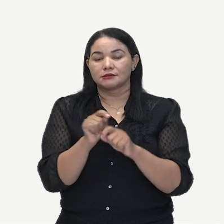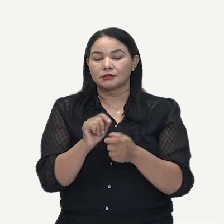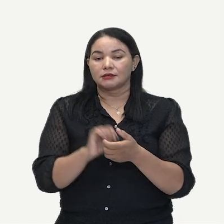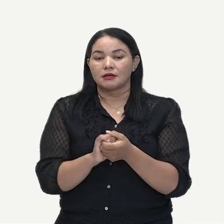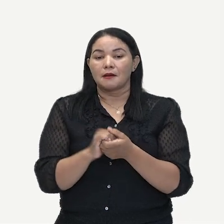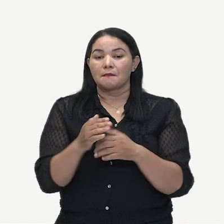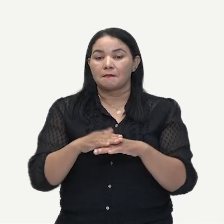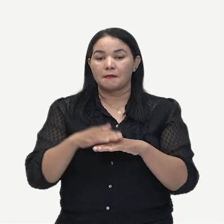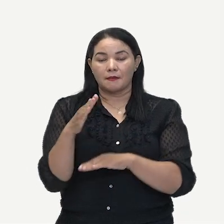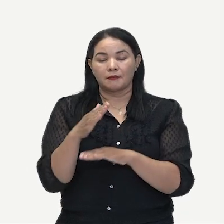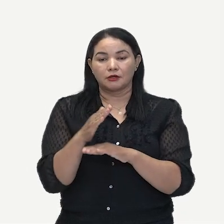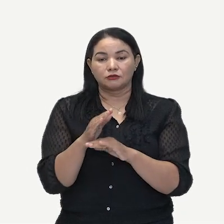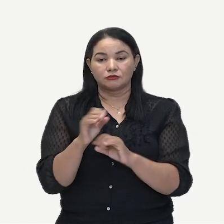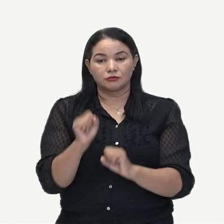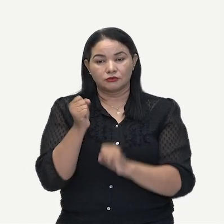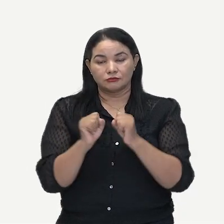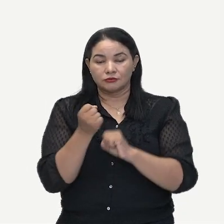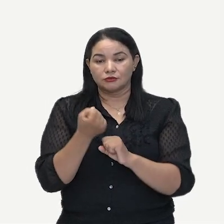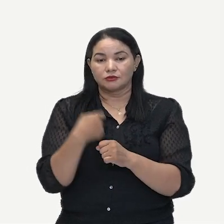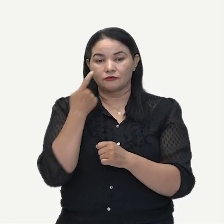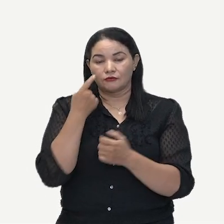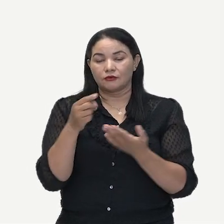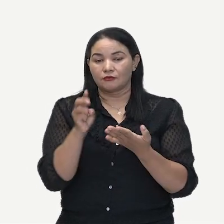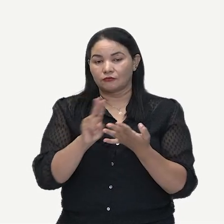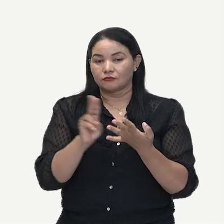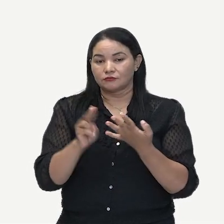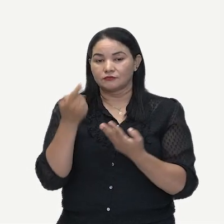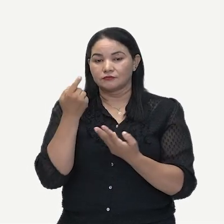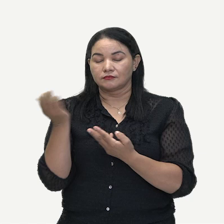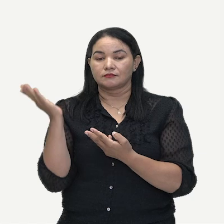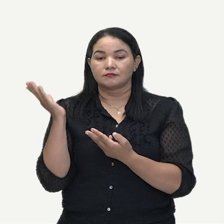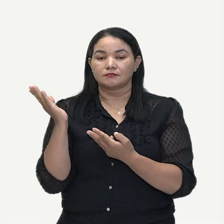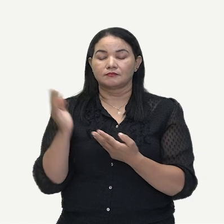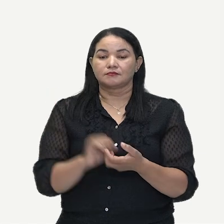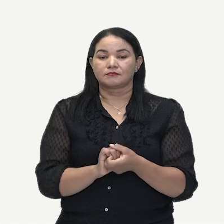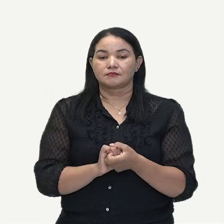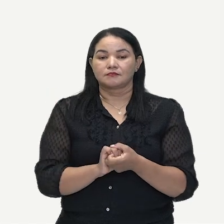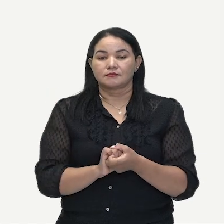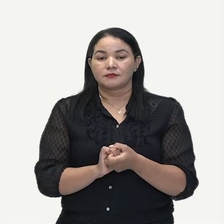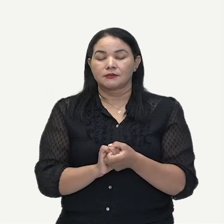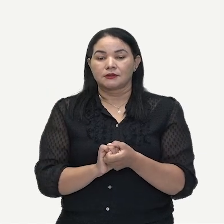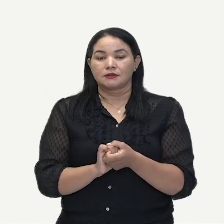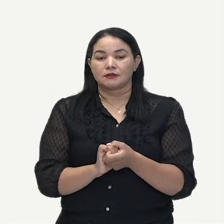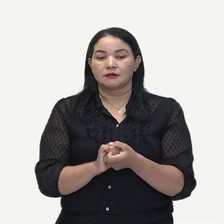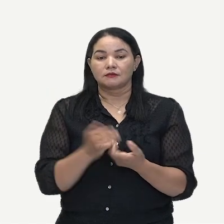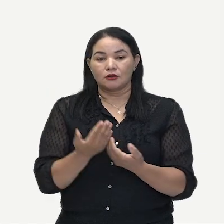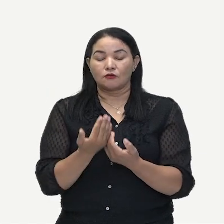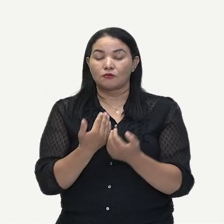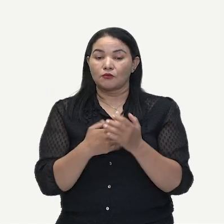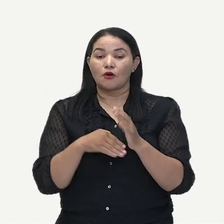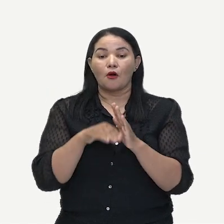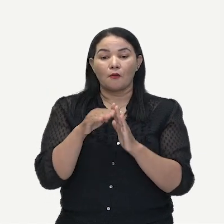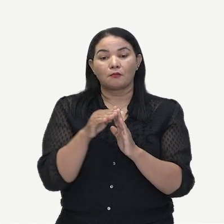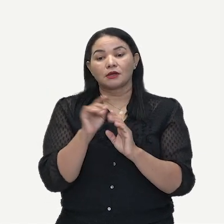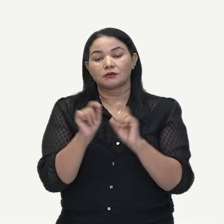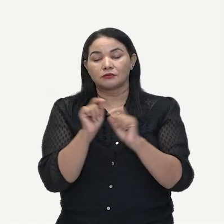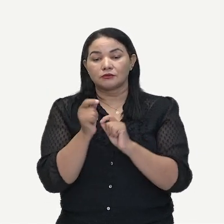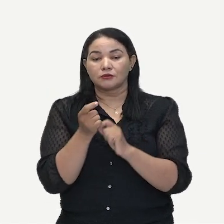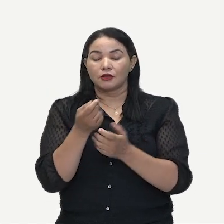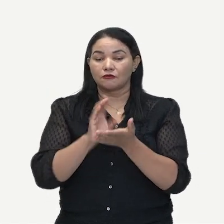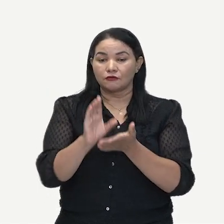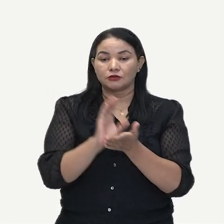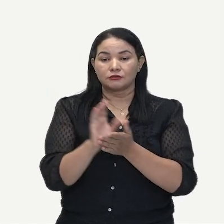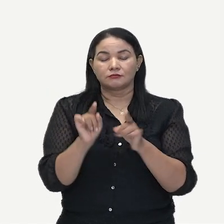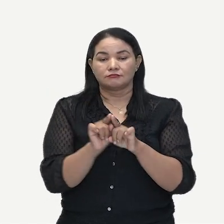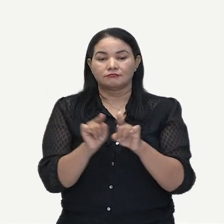maior tradição industrial. A República Tcheca, a Polônia e a Hungria. Então, havendo aumento de investimentos,